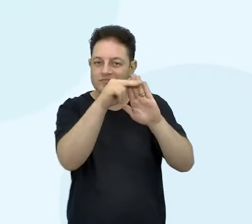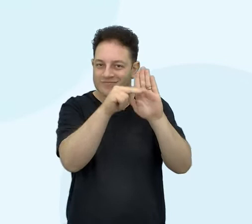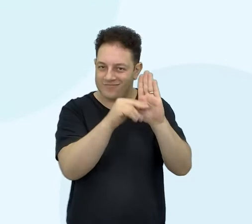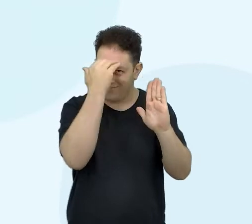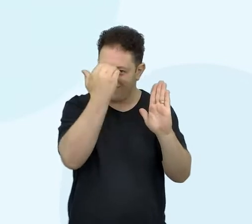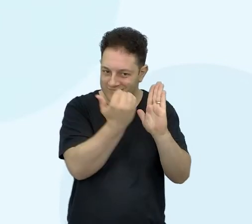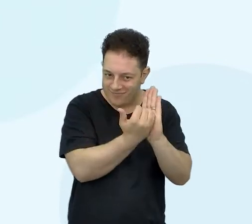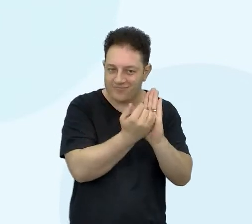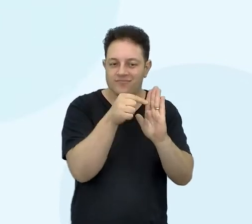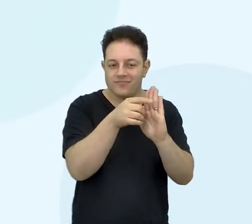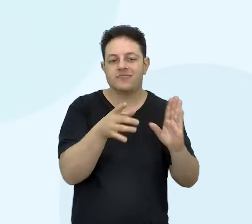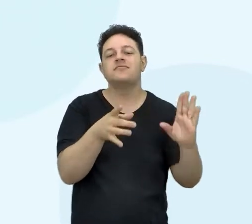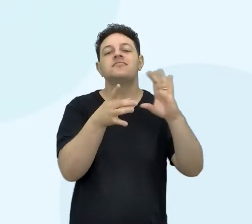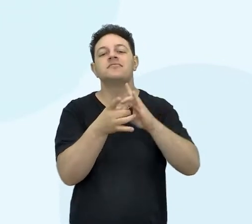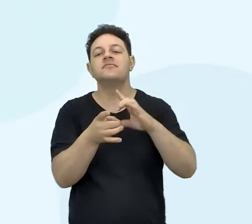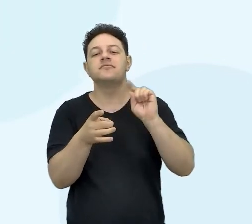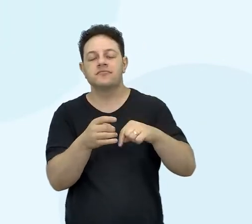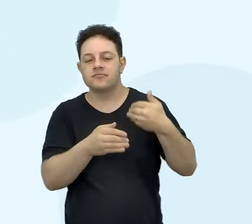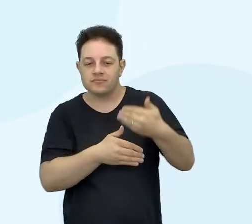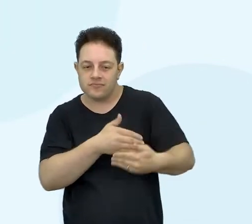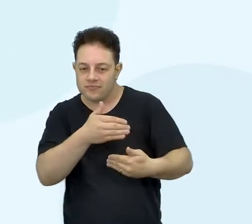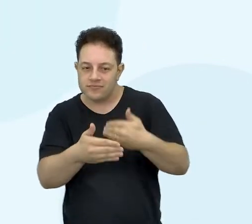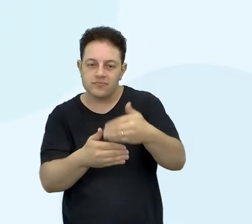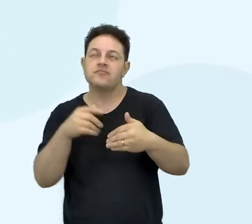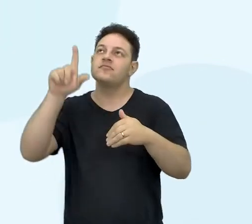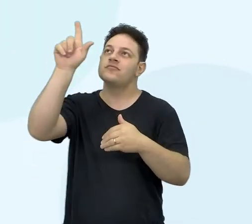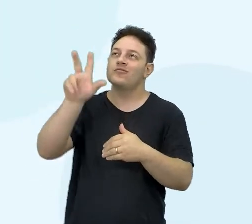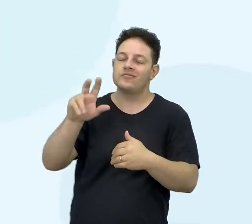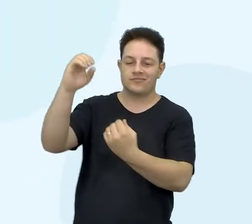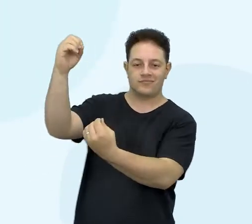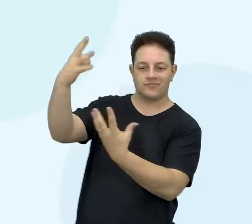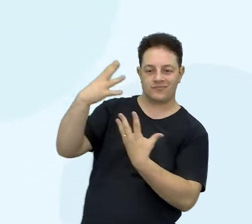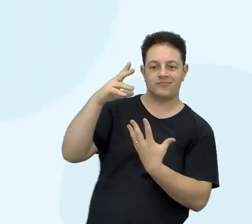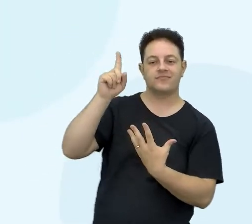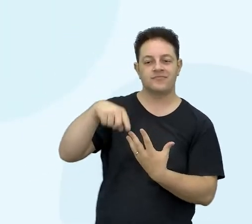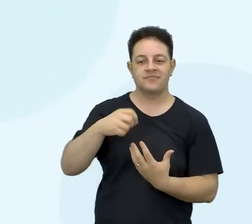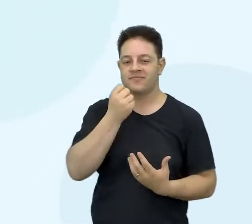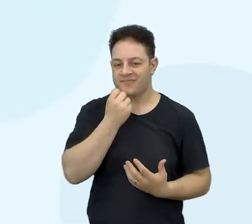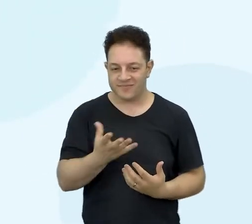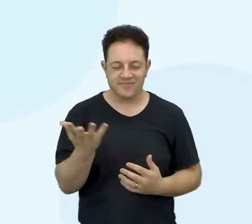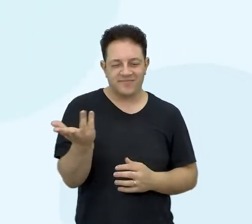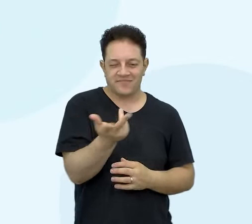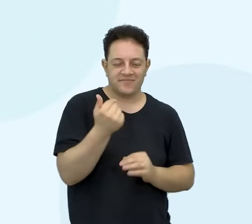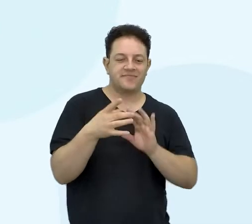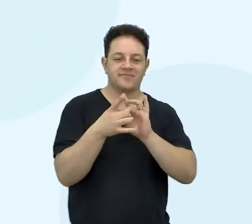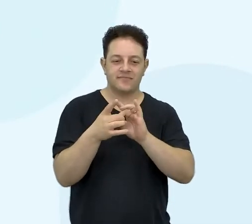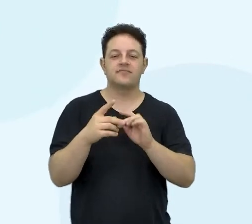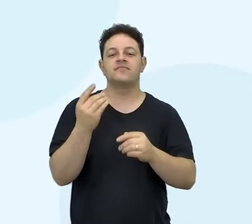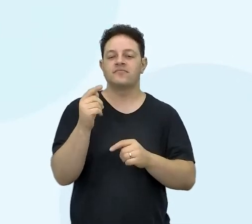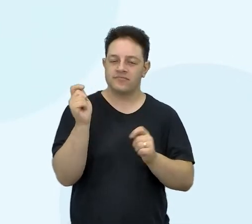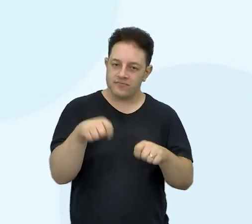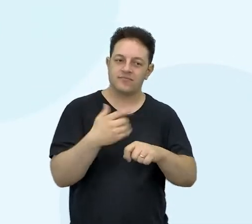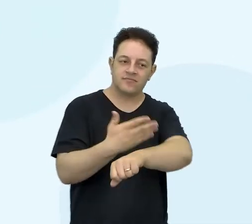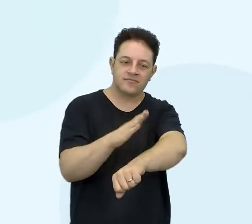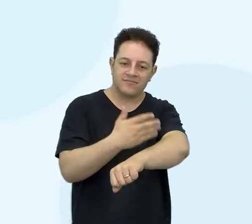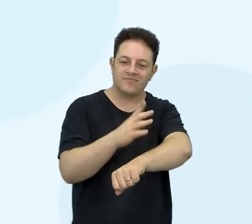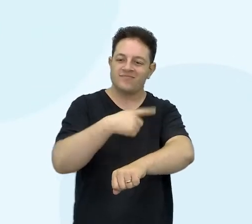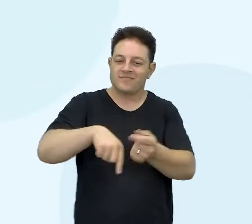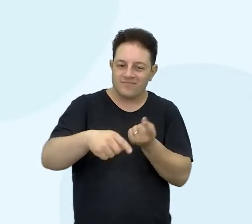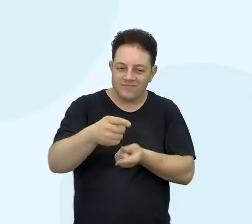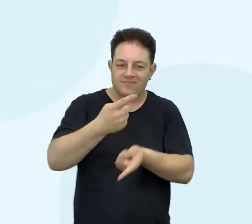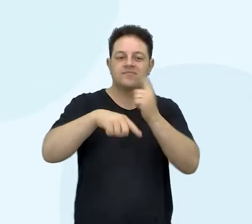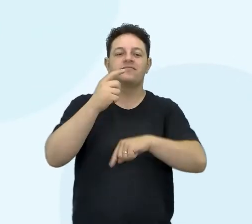normas associadas ao processo de iluminação e eficiência luminosa, desenvolvendo também a